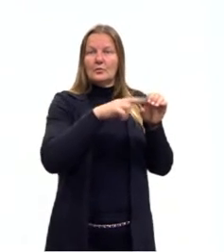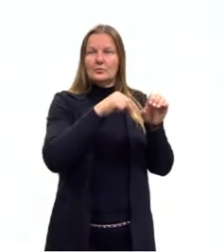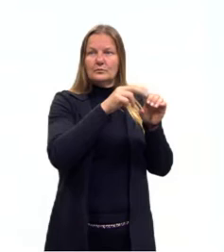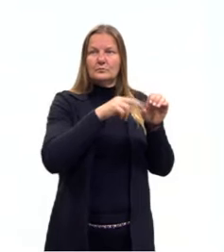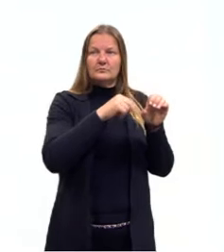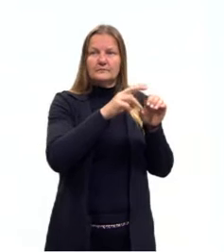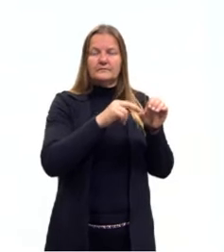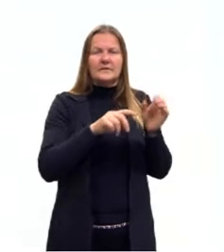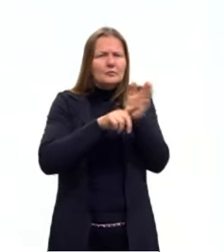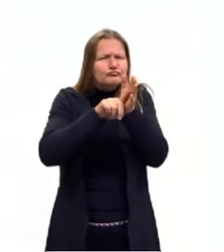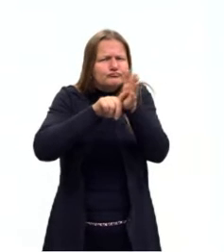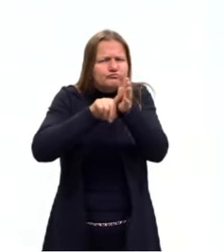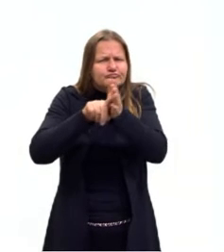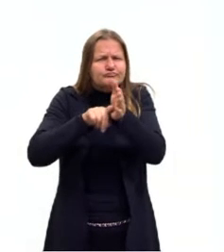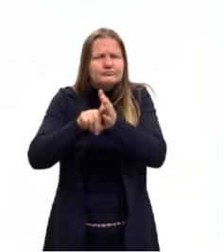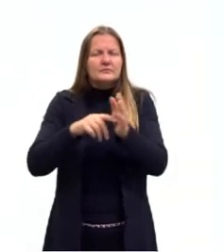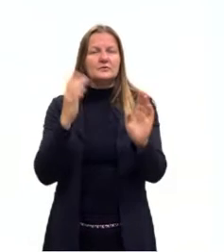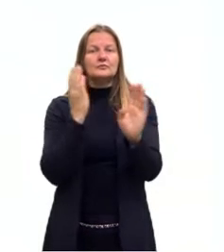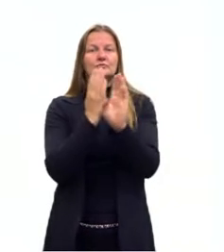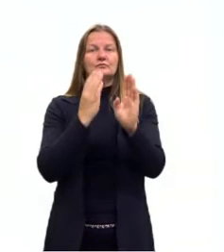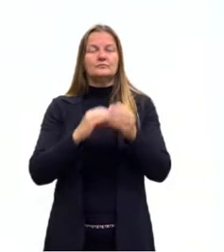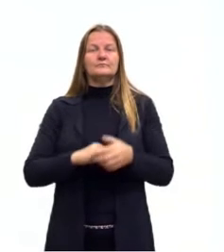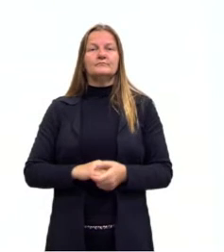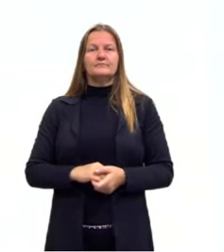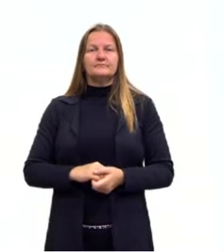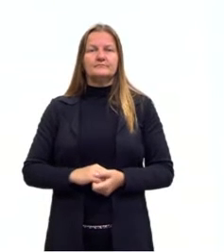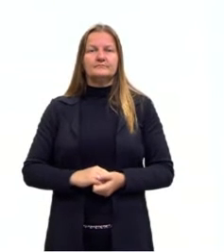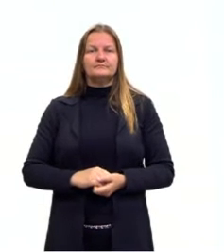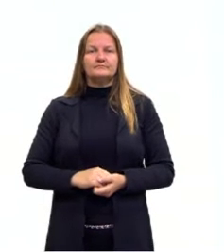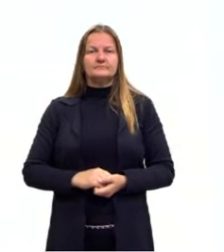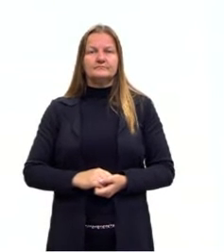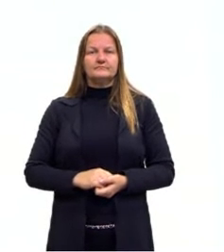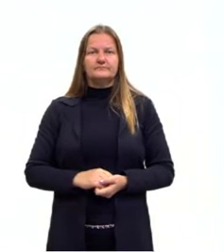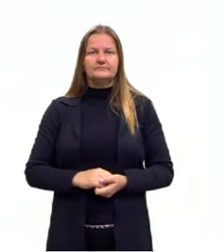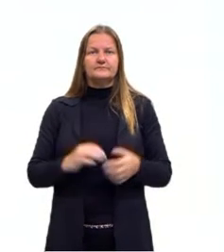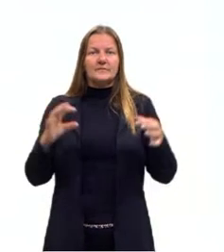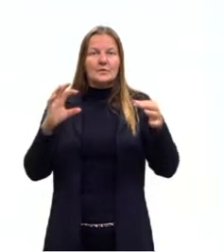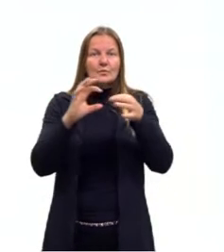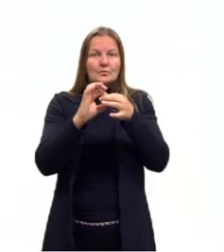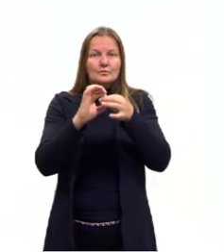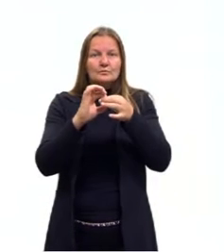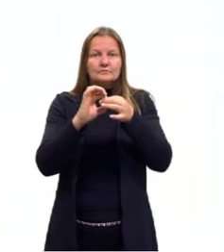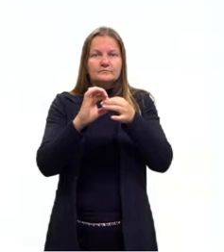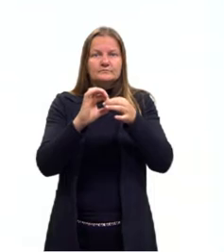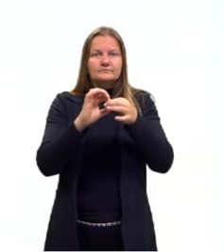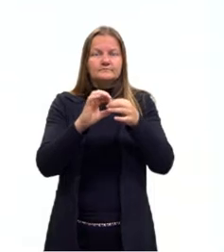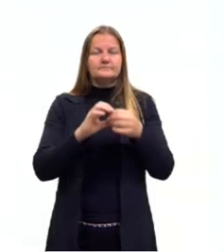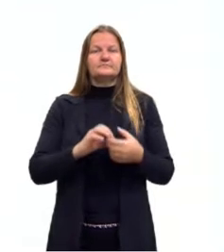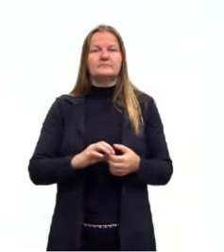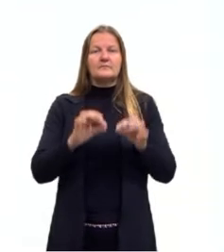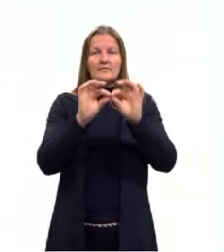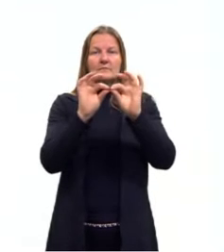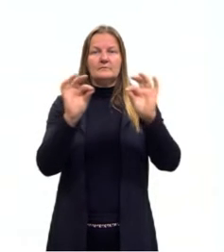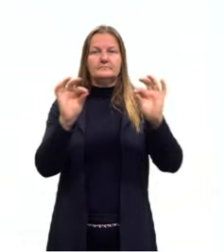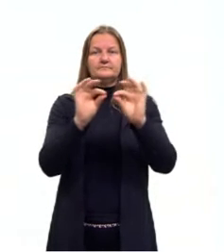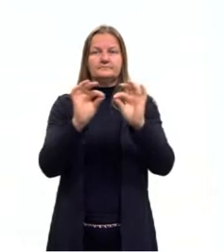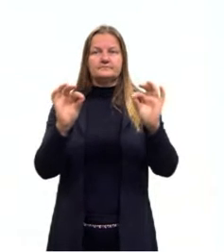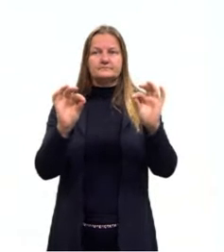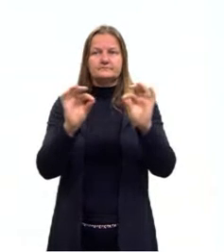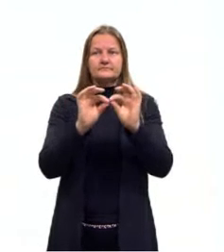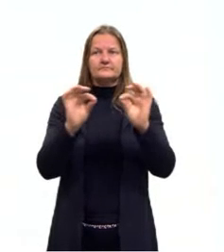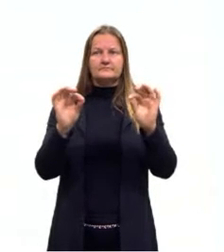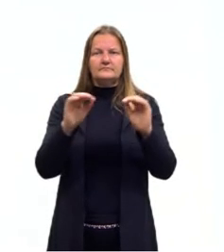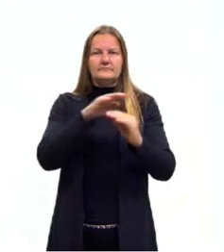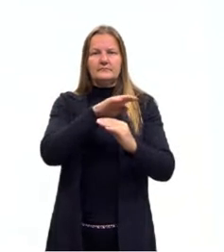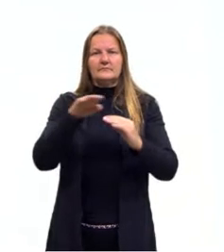caso os dois duas formas duas formas Unidas por uma linha né na